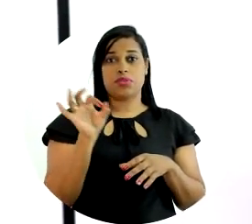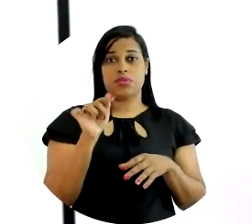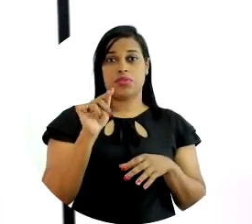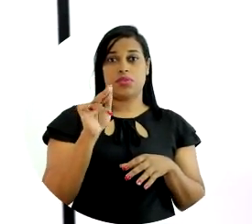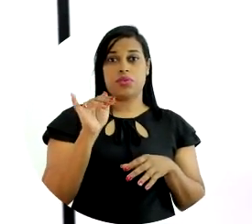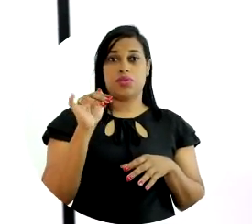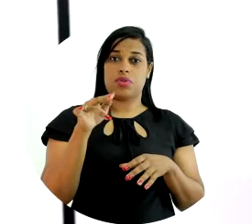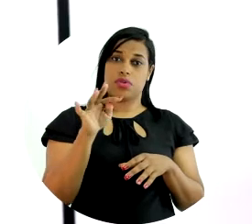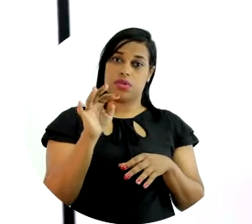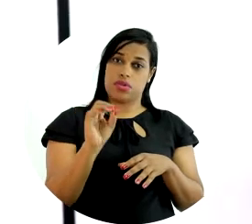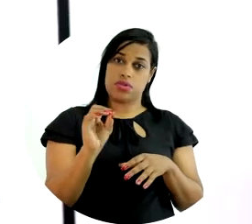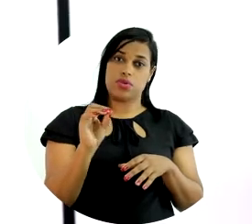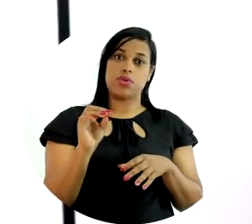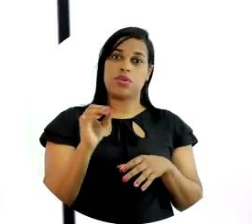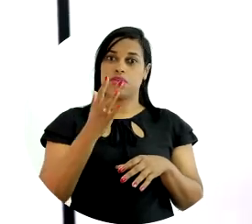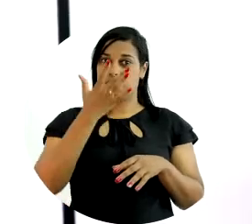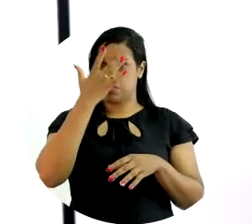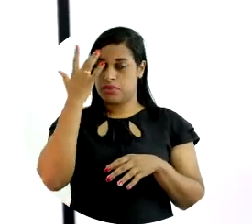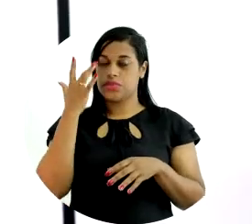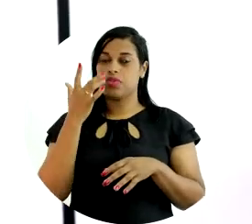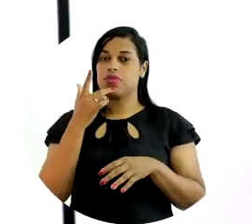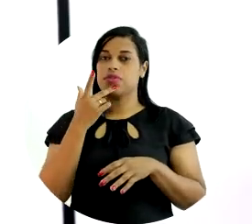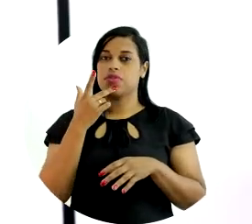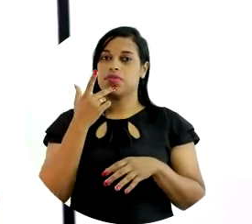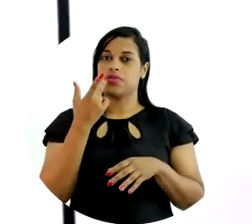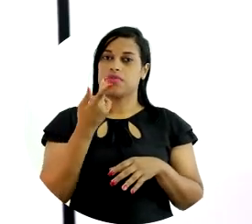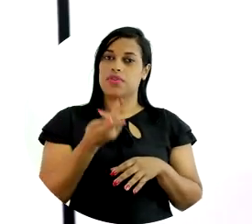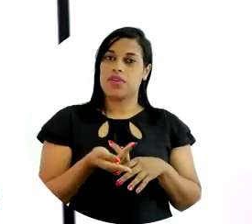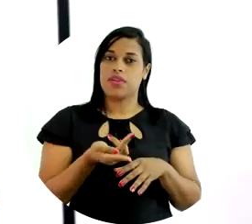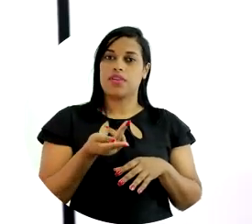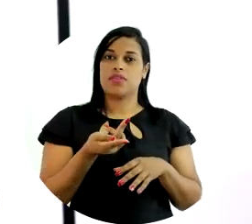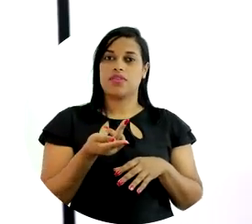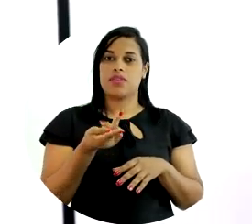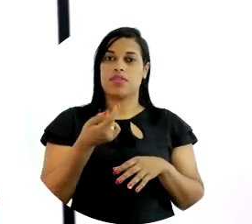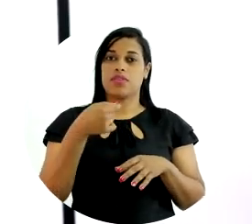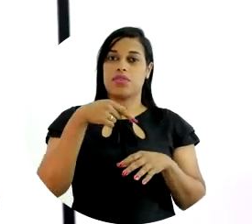o quinto e na época as pessoas